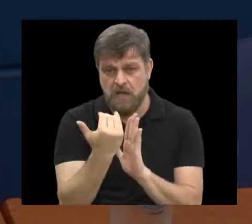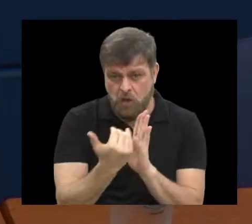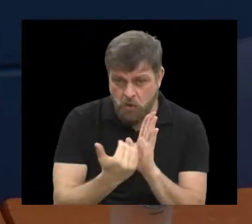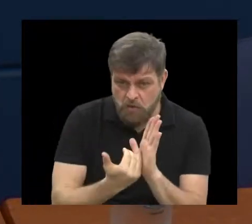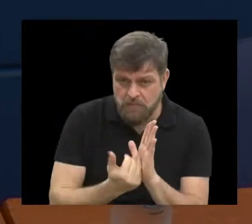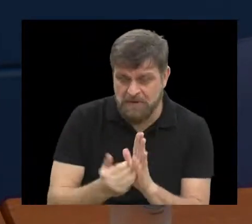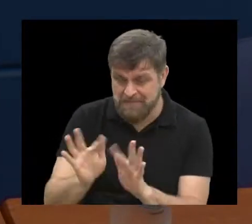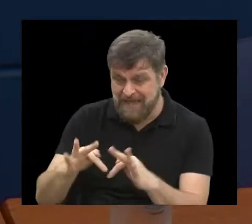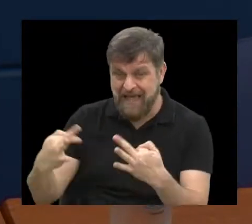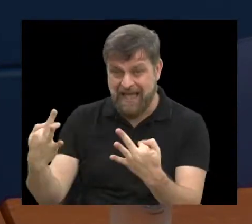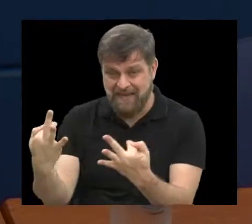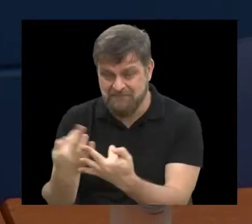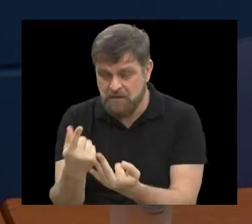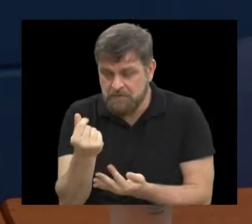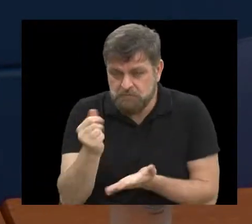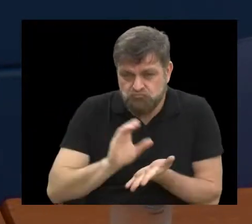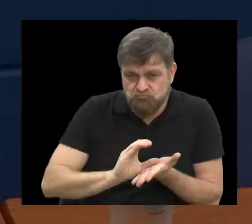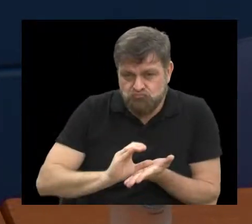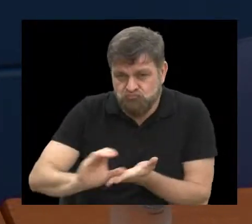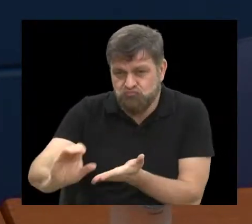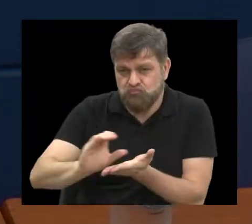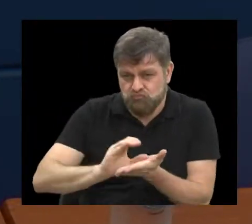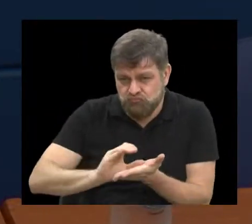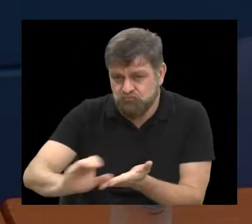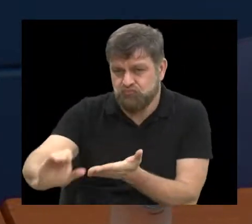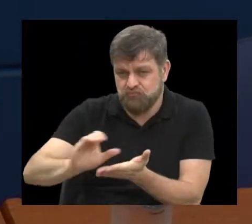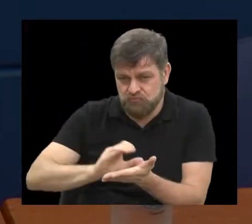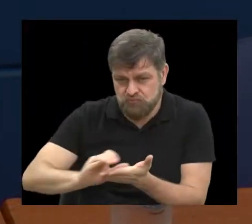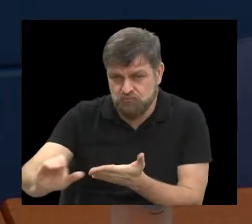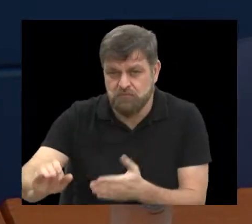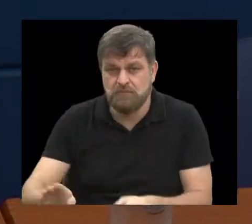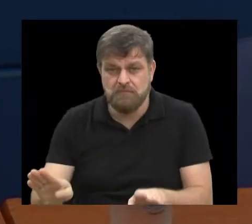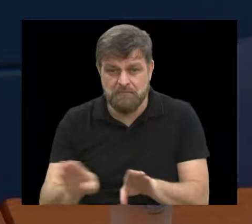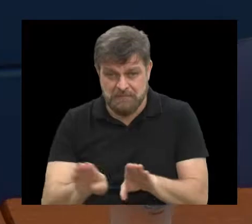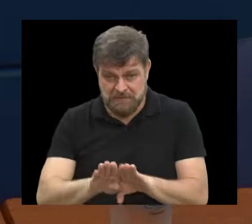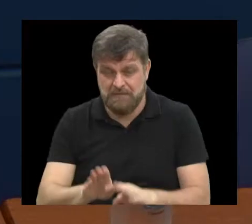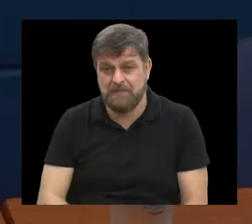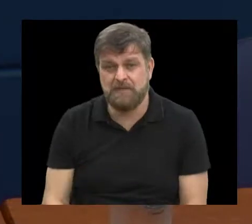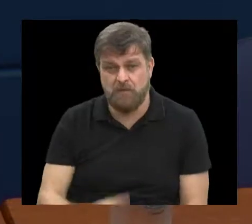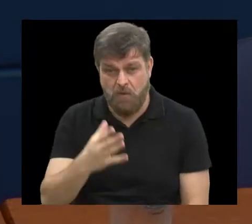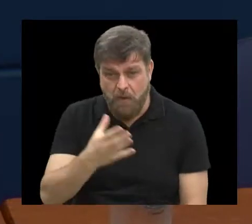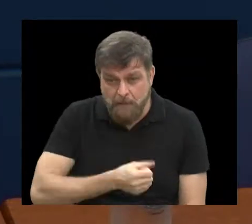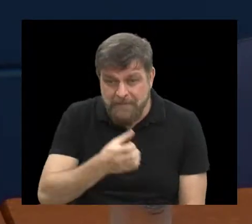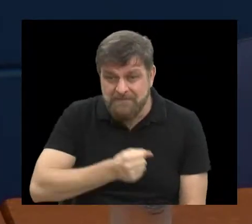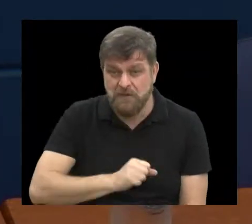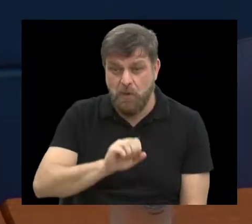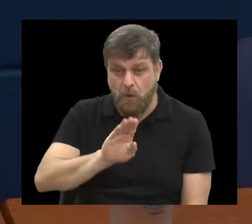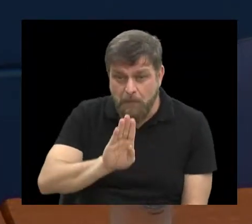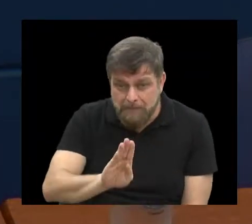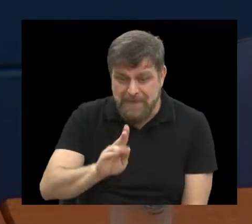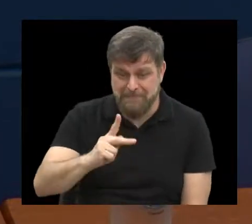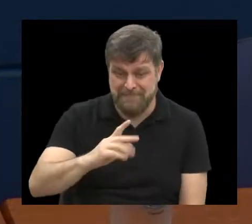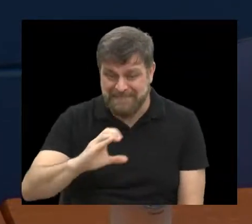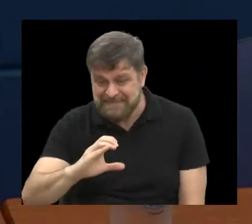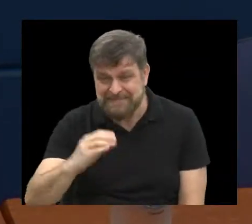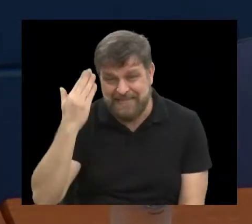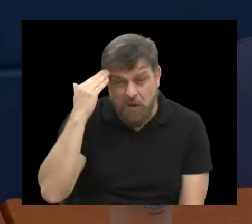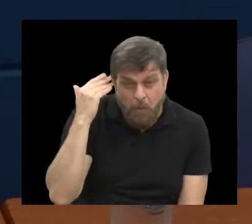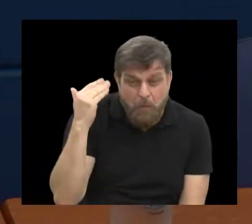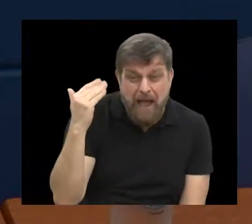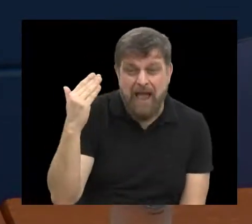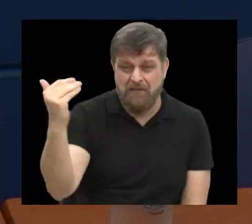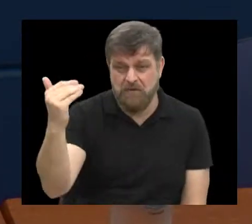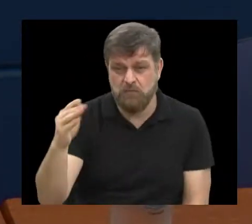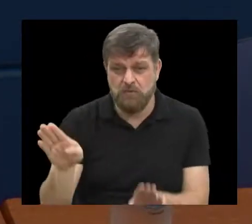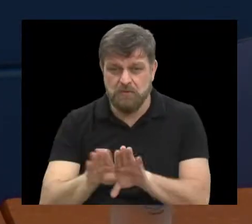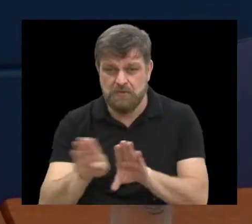Família, que faz parte, né, da assistência social, mas dos benefícios, o BPC é um dos mais famosos. A gente conhece